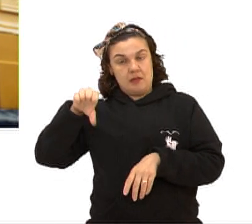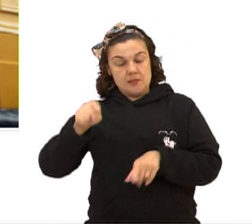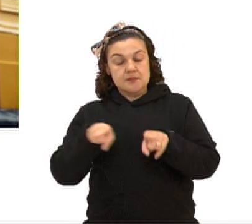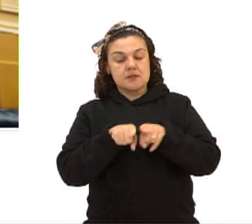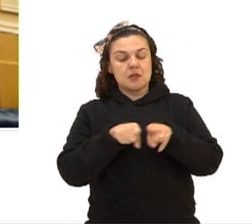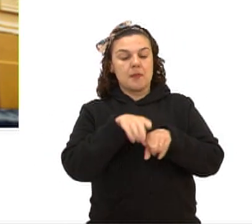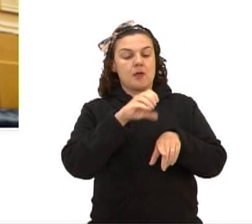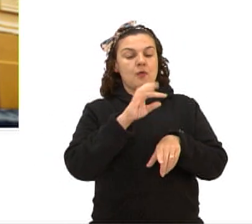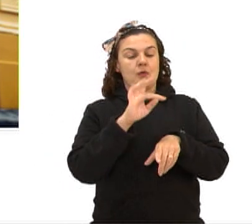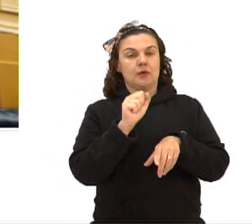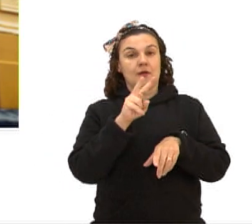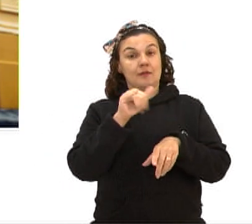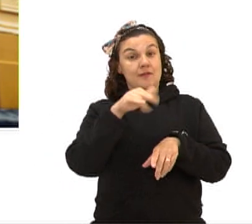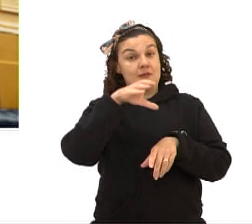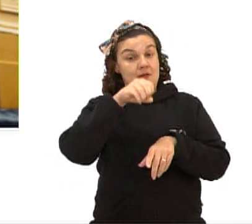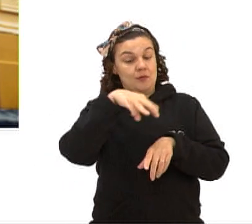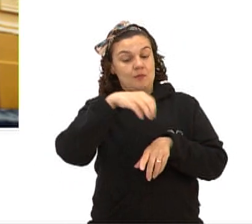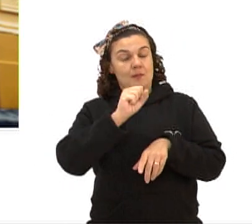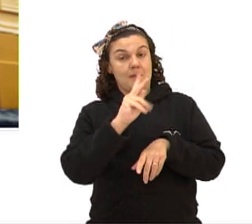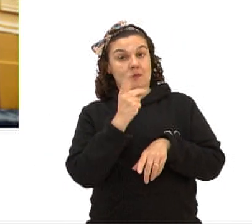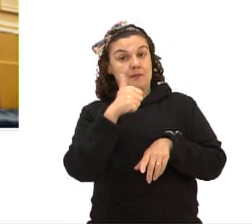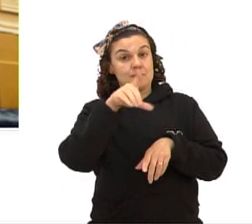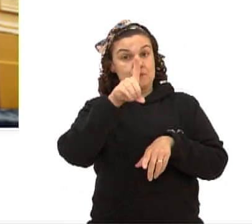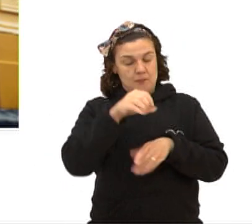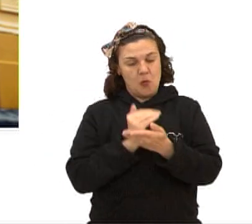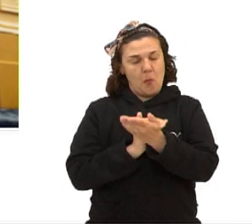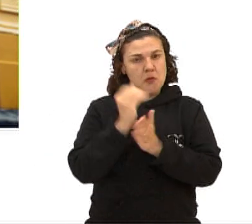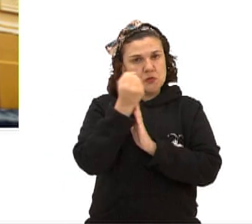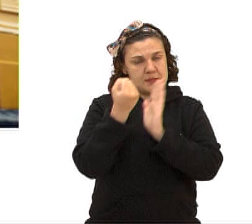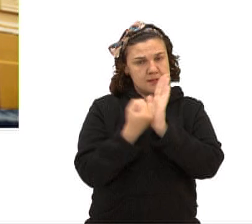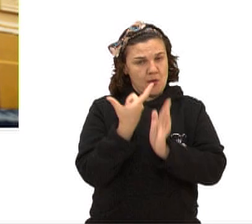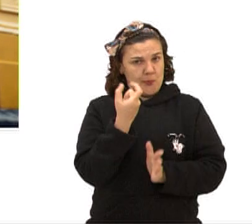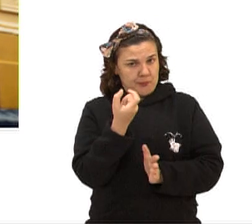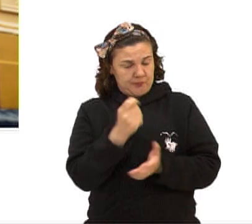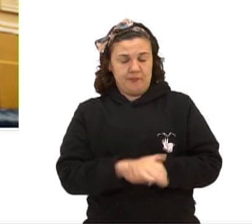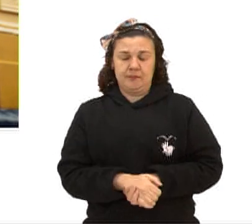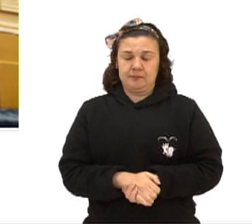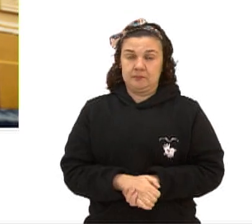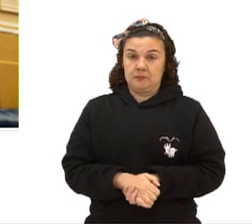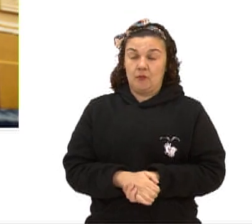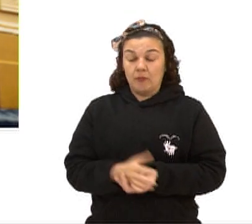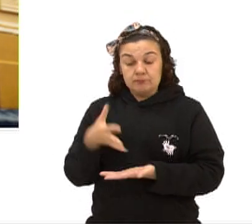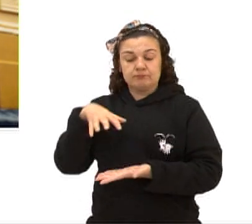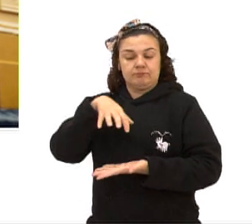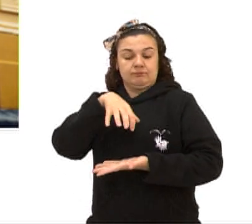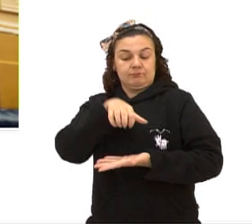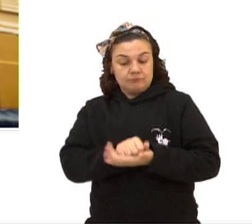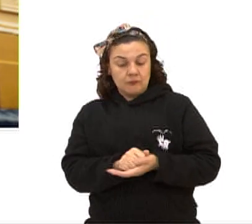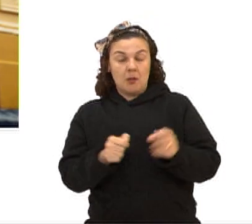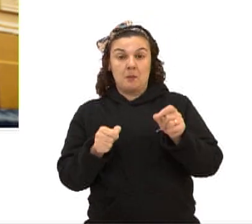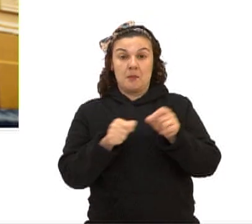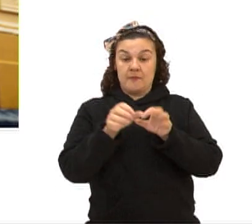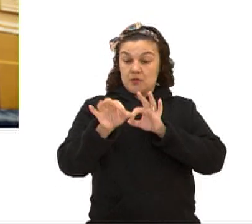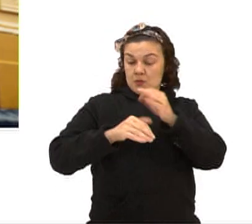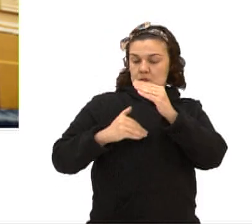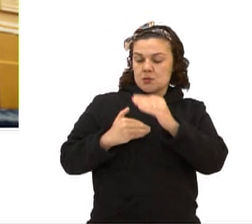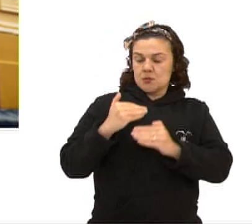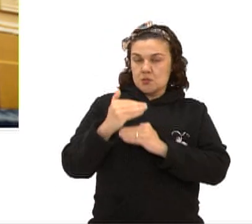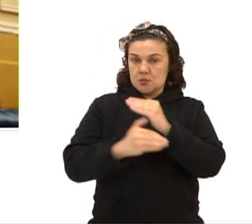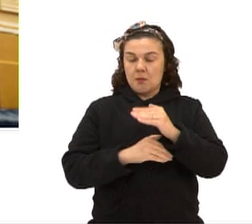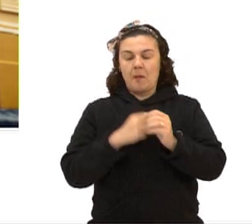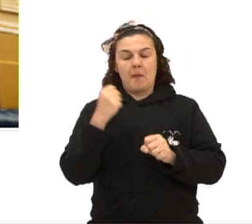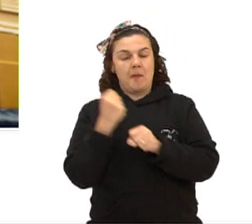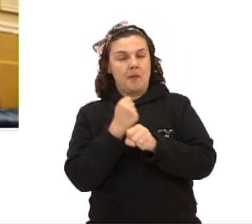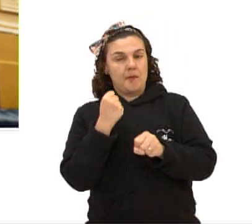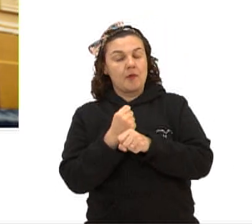de 1904, no início do século XX. A empresa contratada para desenvolver a obra foi